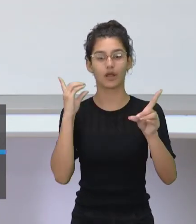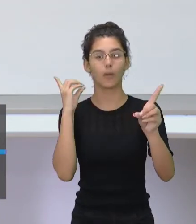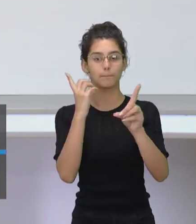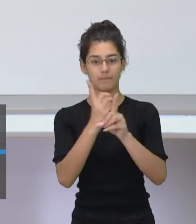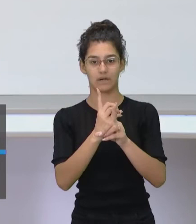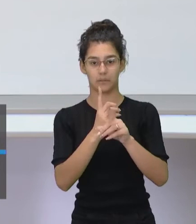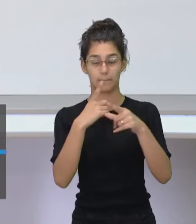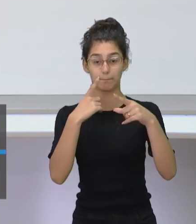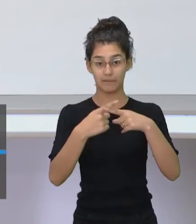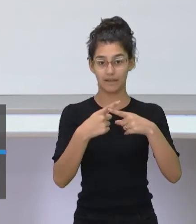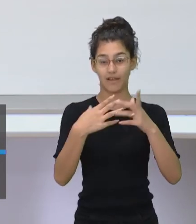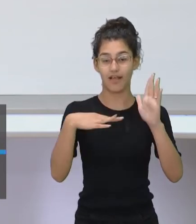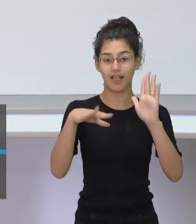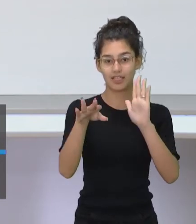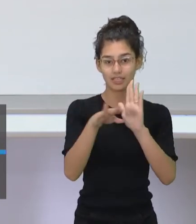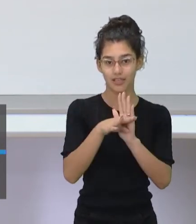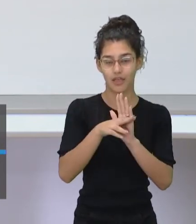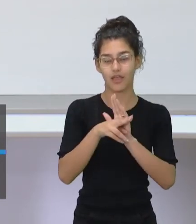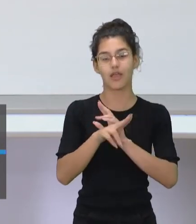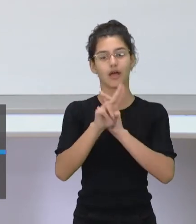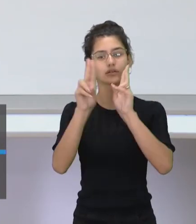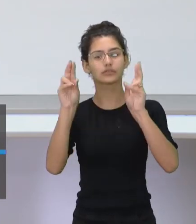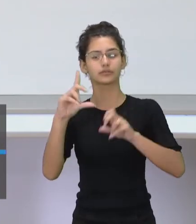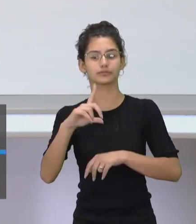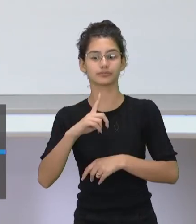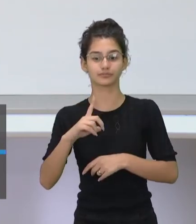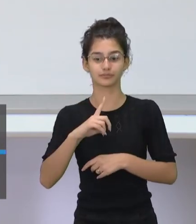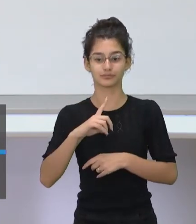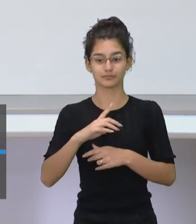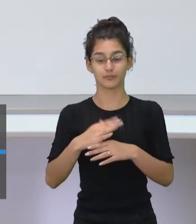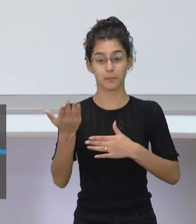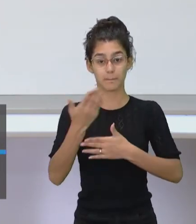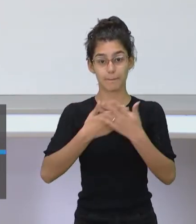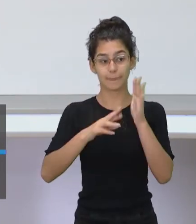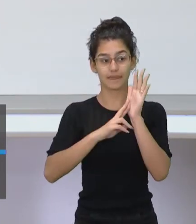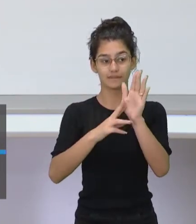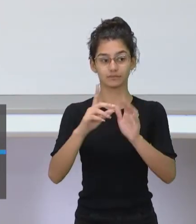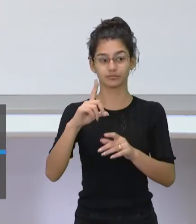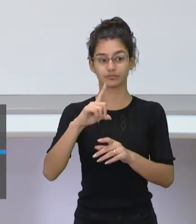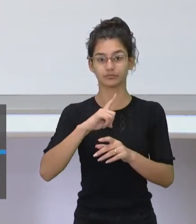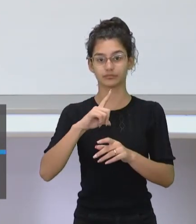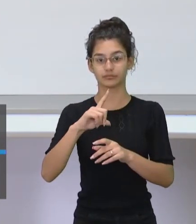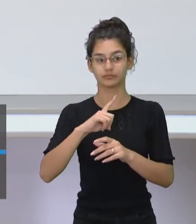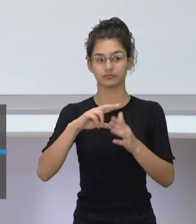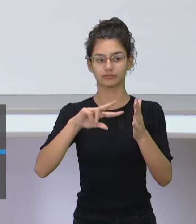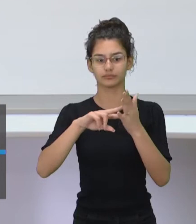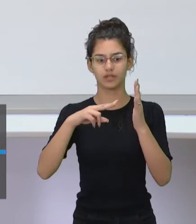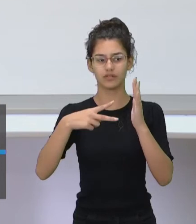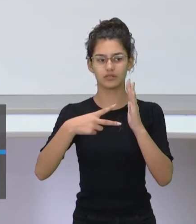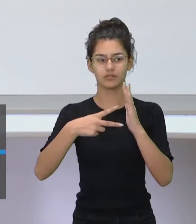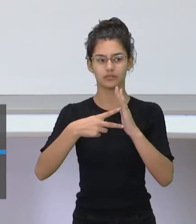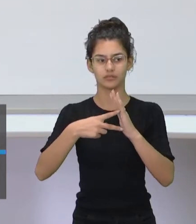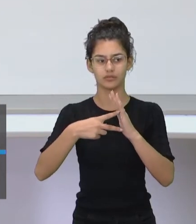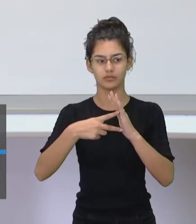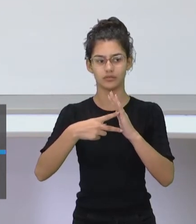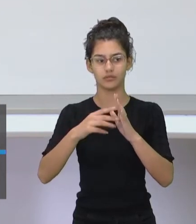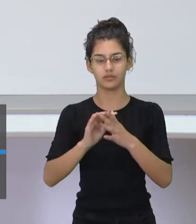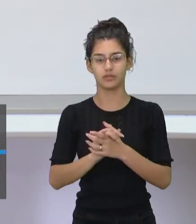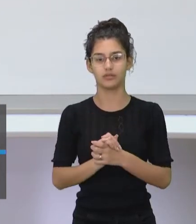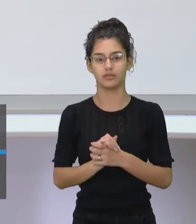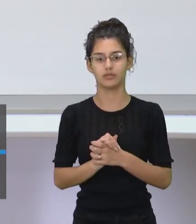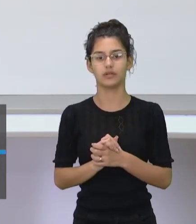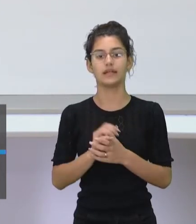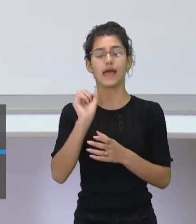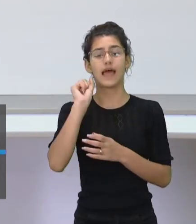descobrimento, porque até esse termo descobrimento, ele já mostra um pouco de etnocentrismo, né? Significa que, então, peraí, se